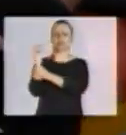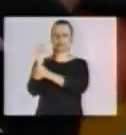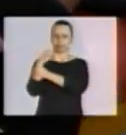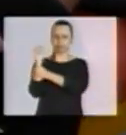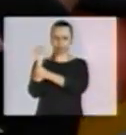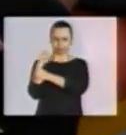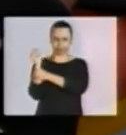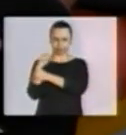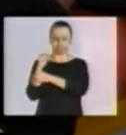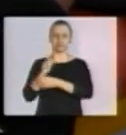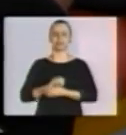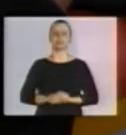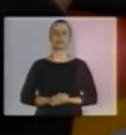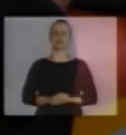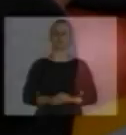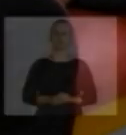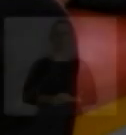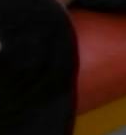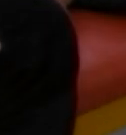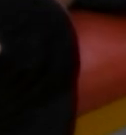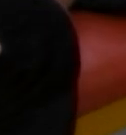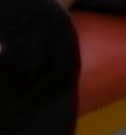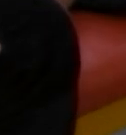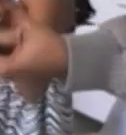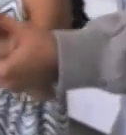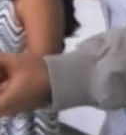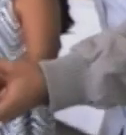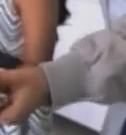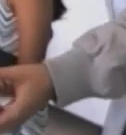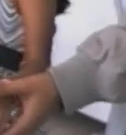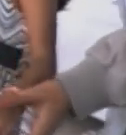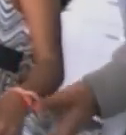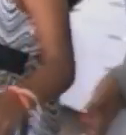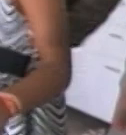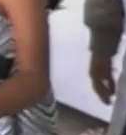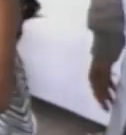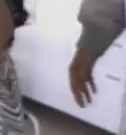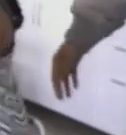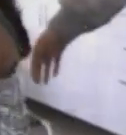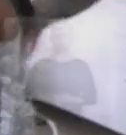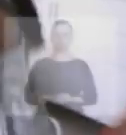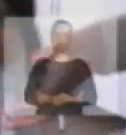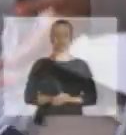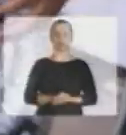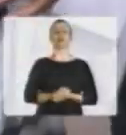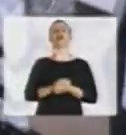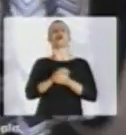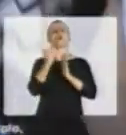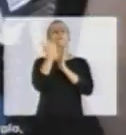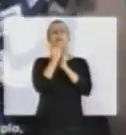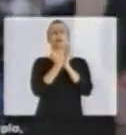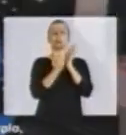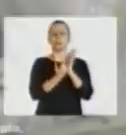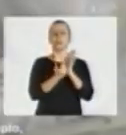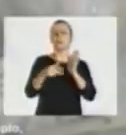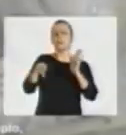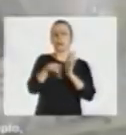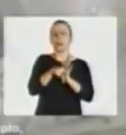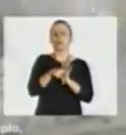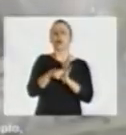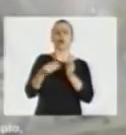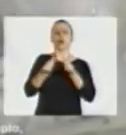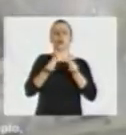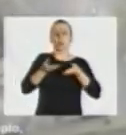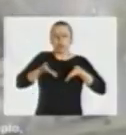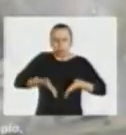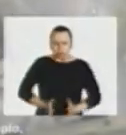serviços de reabilitação duas crianças Pando uma cama elástica o programa de triagem